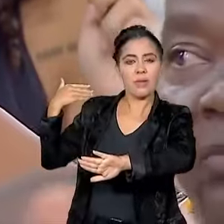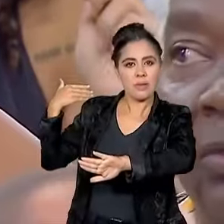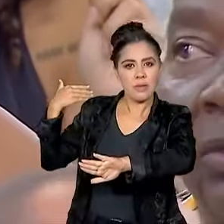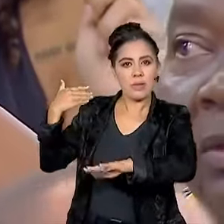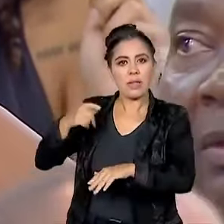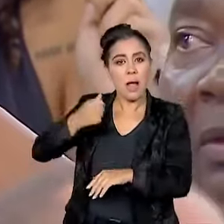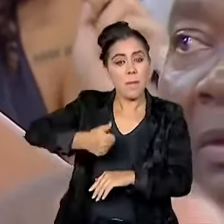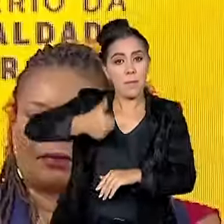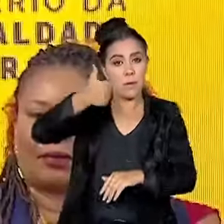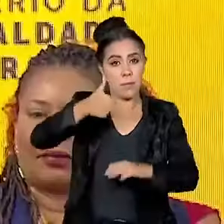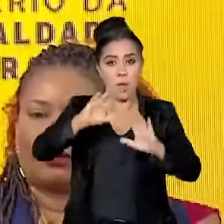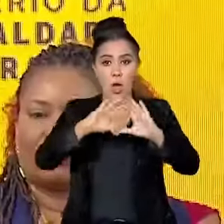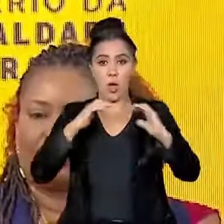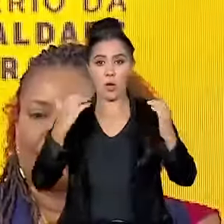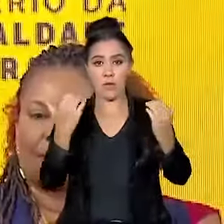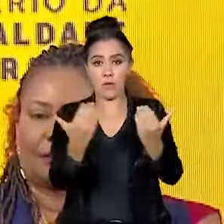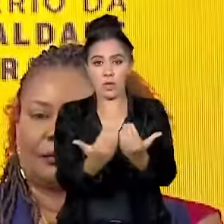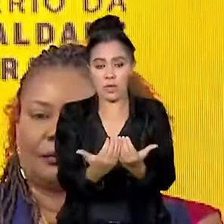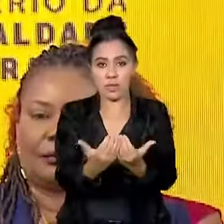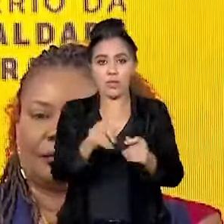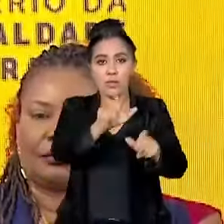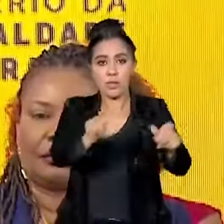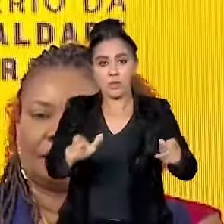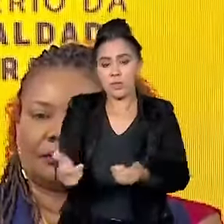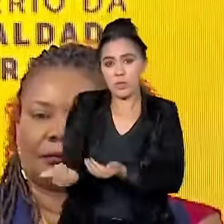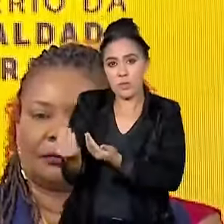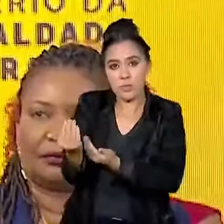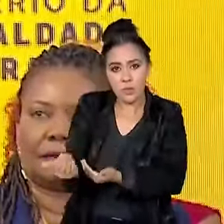primeira conferência de juventude em